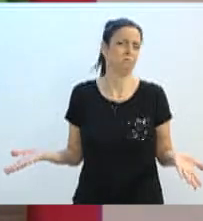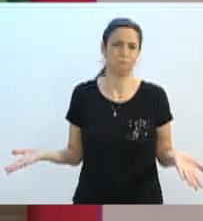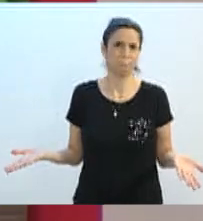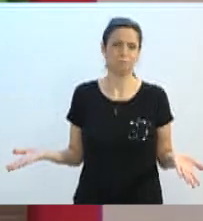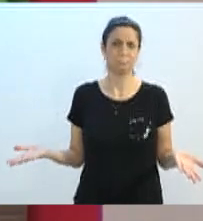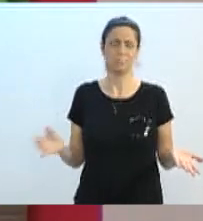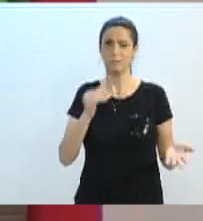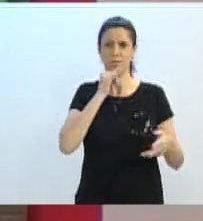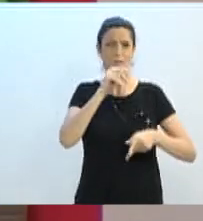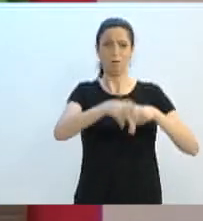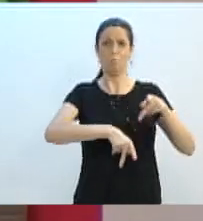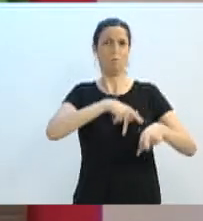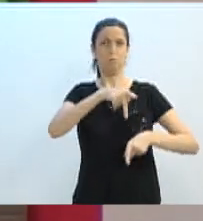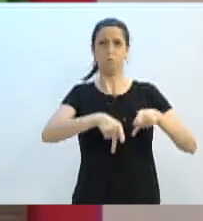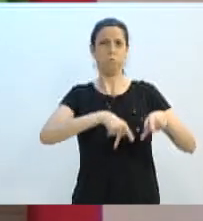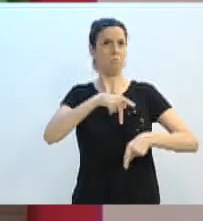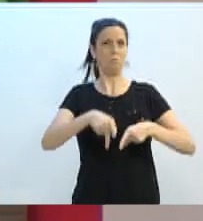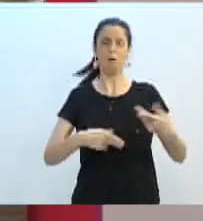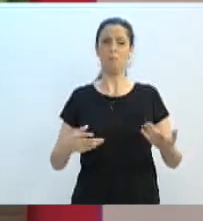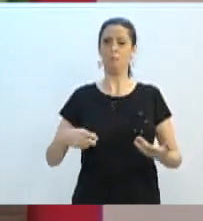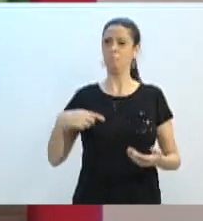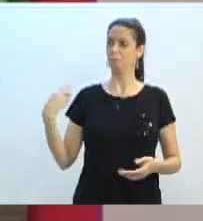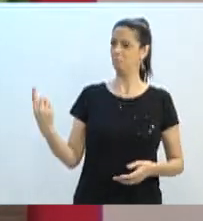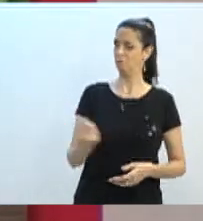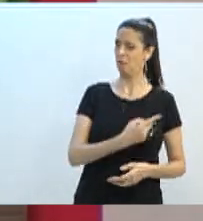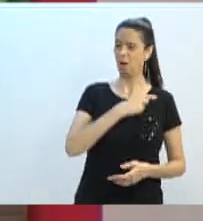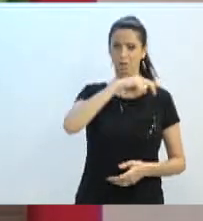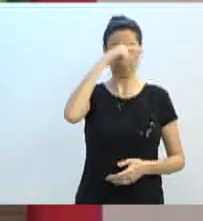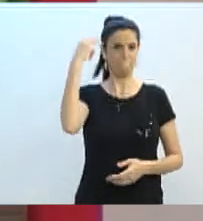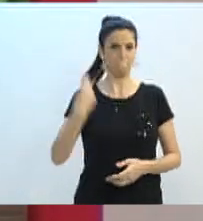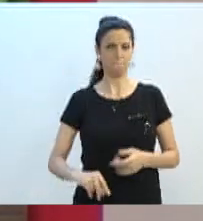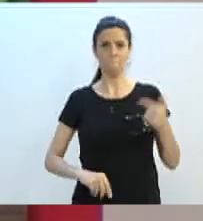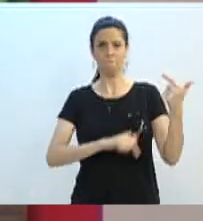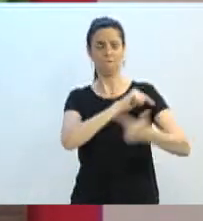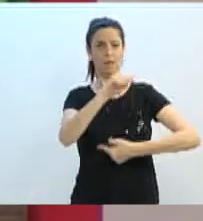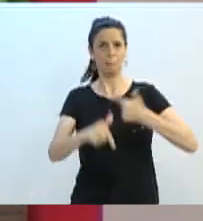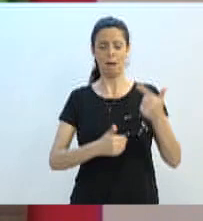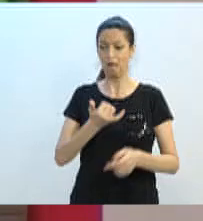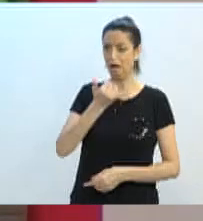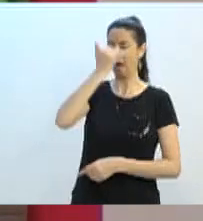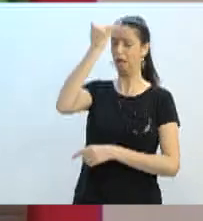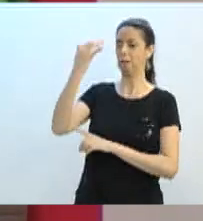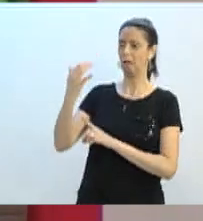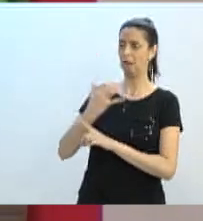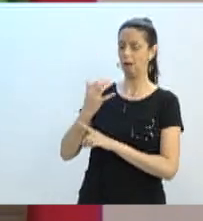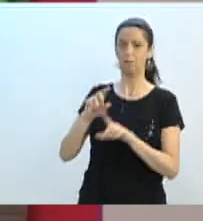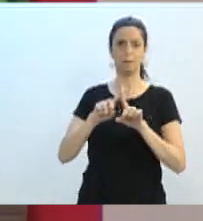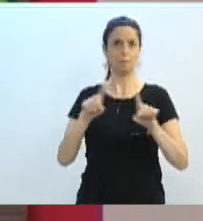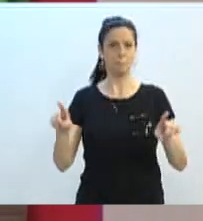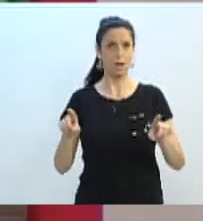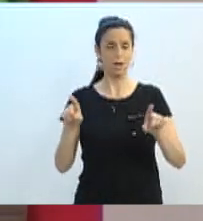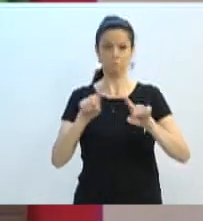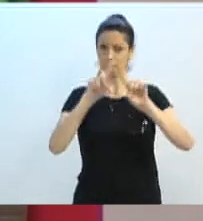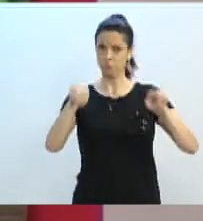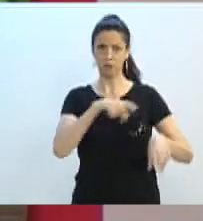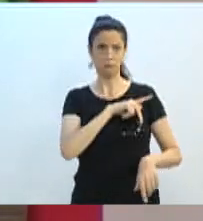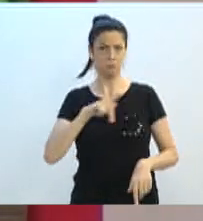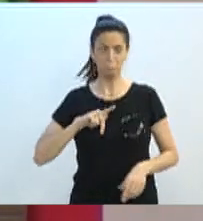toda a população, os meros mortais trabalhadores, foram atingidos. Agora, os servidores públicos,